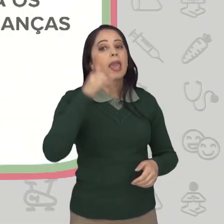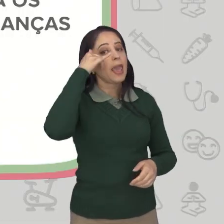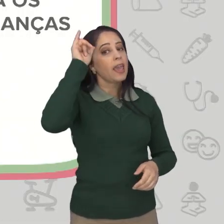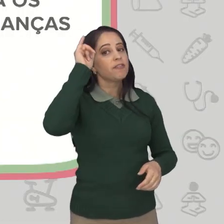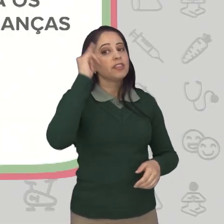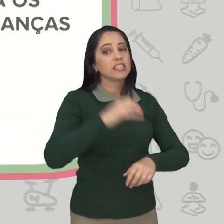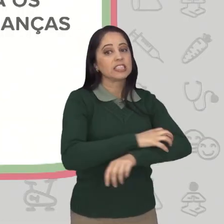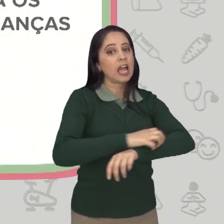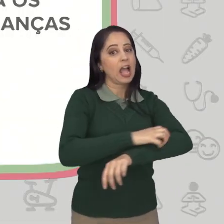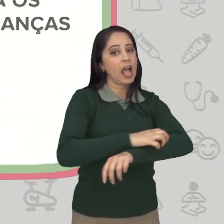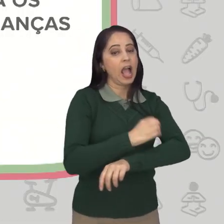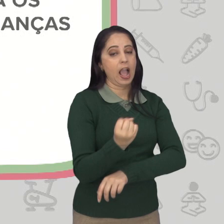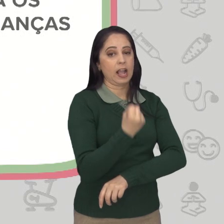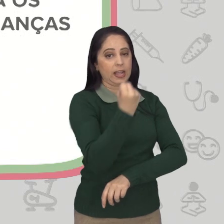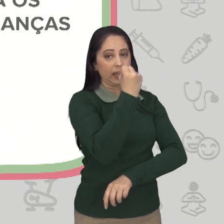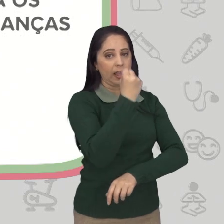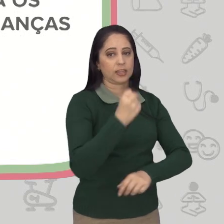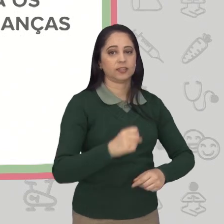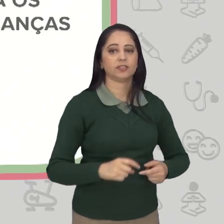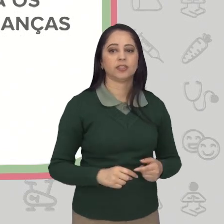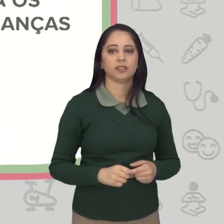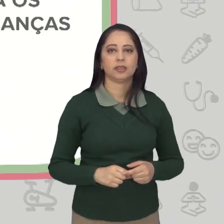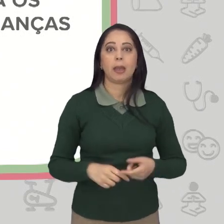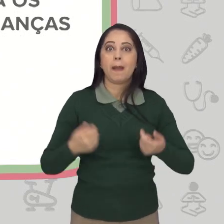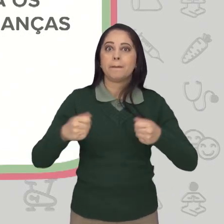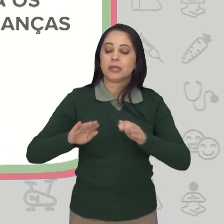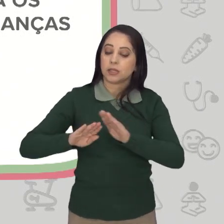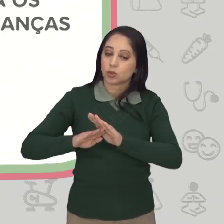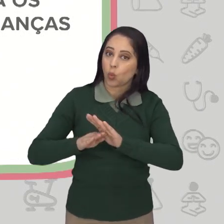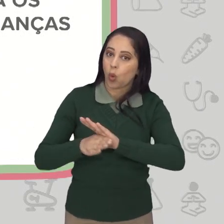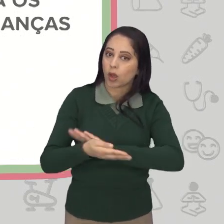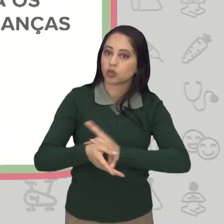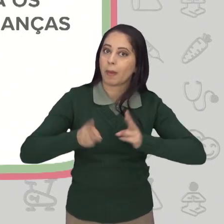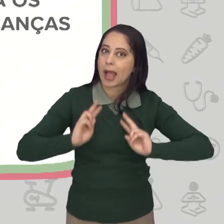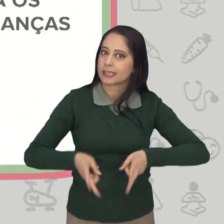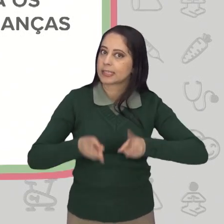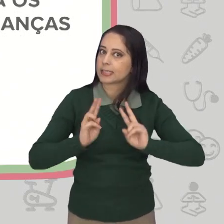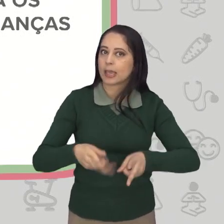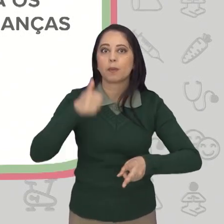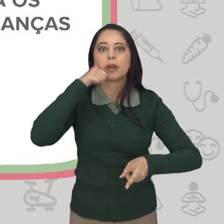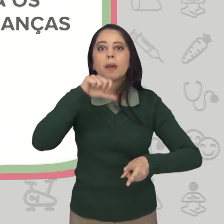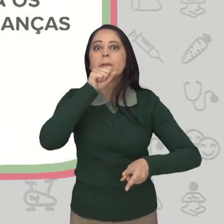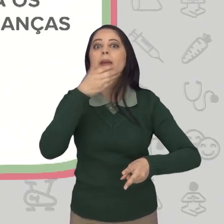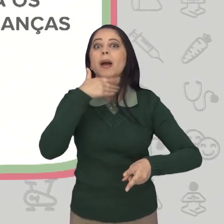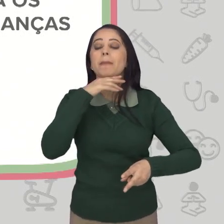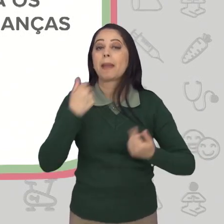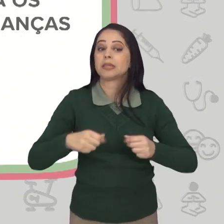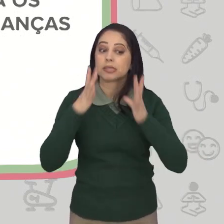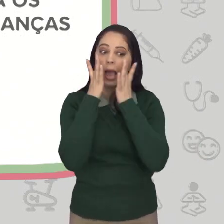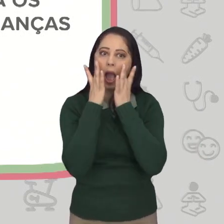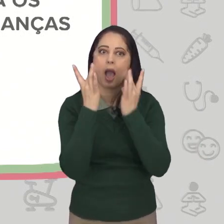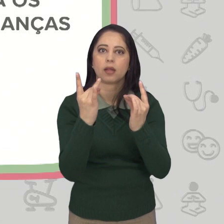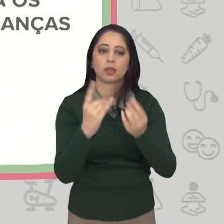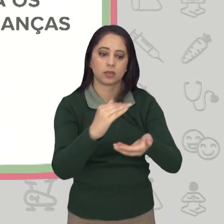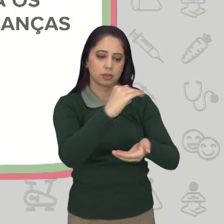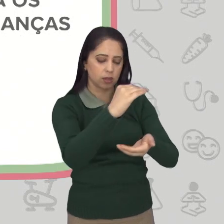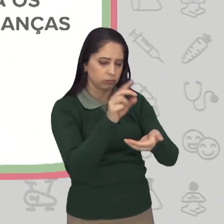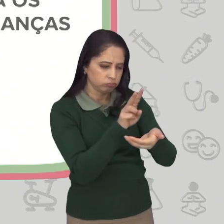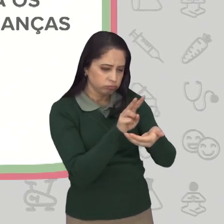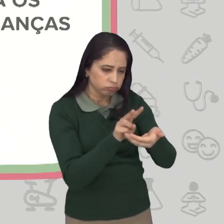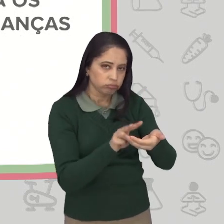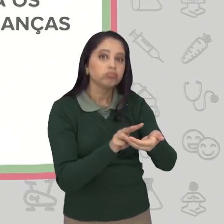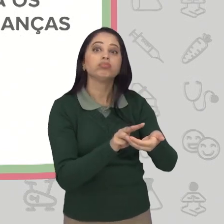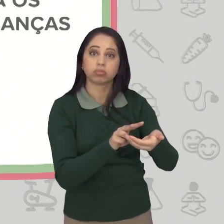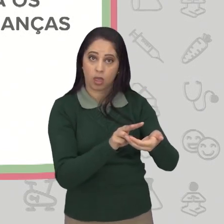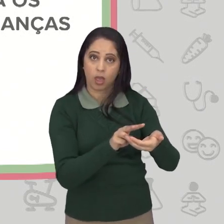reações graves, a gente já falou o programa inteiro, né, doutora? Deve ser um hábito para os pais e cuidadores de crianças, principalmente os que têm crianças